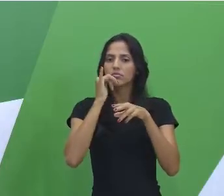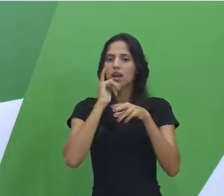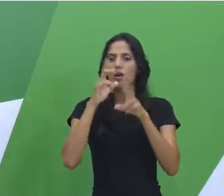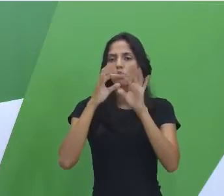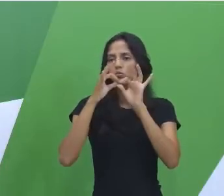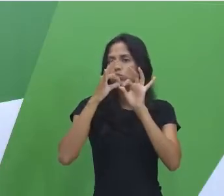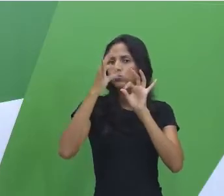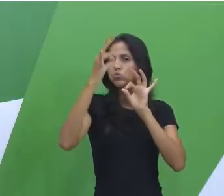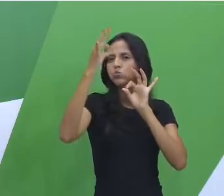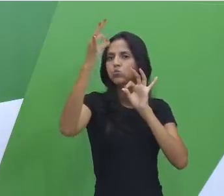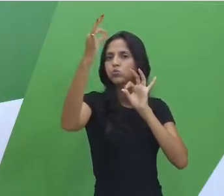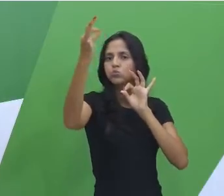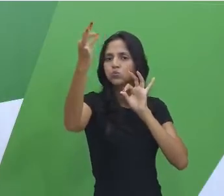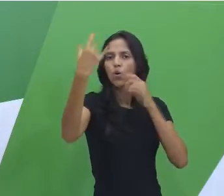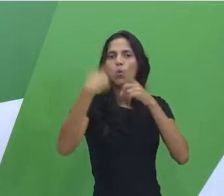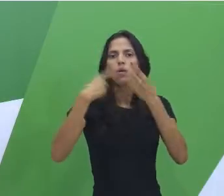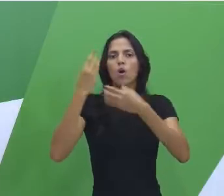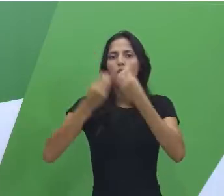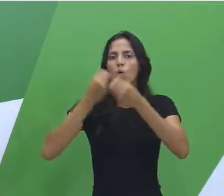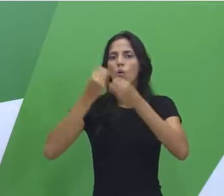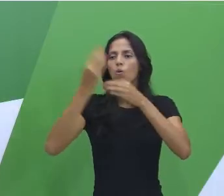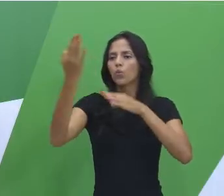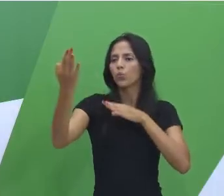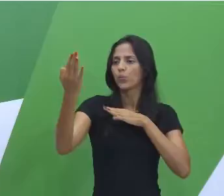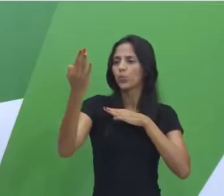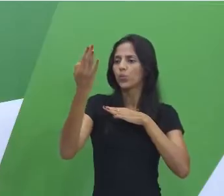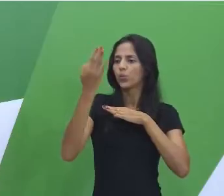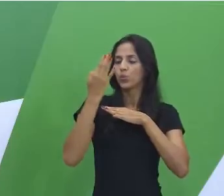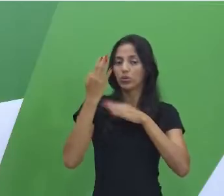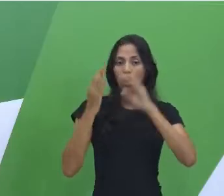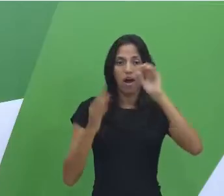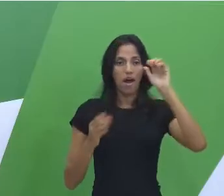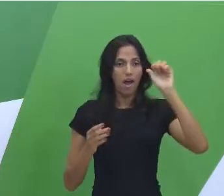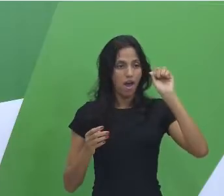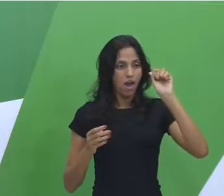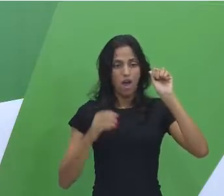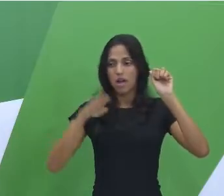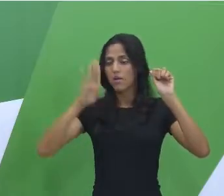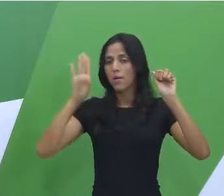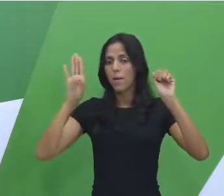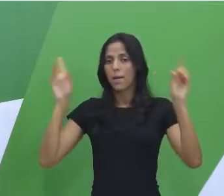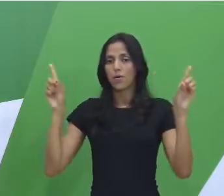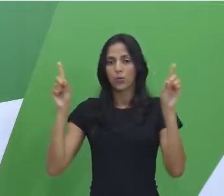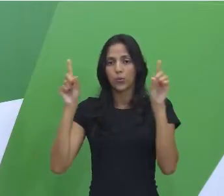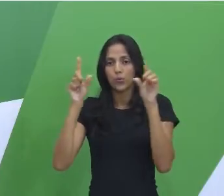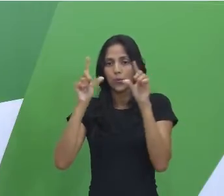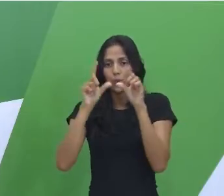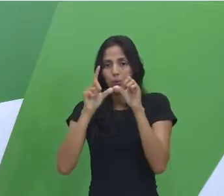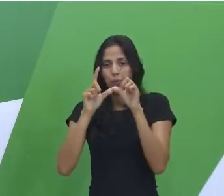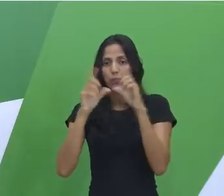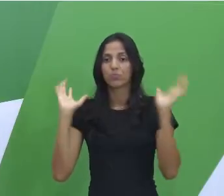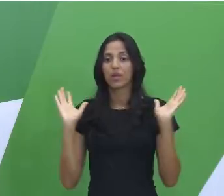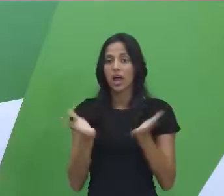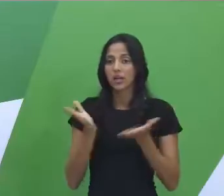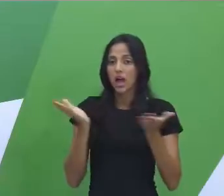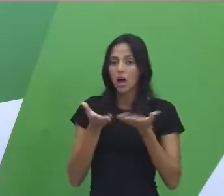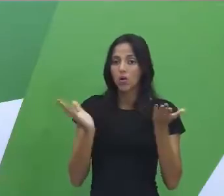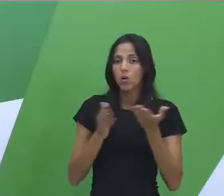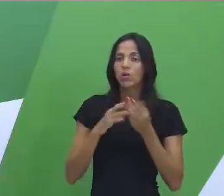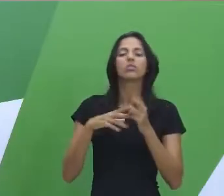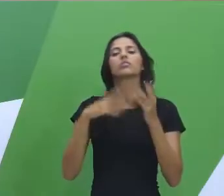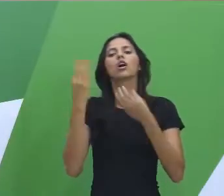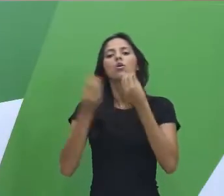relação a O, eu já diminuí. A mesma coisa acontece com B. Então agora nós vamos chegar, de fato, de direito, depois dessa